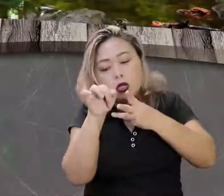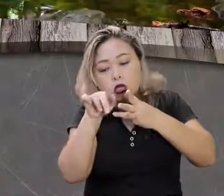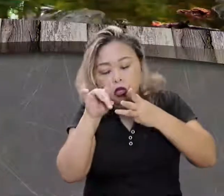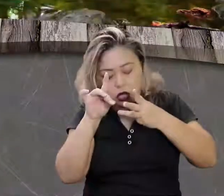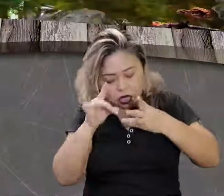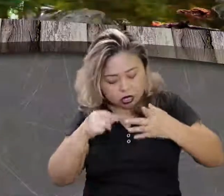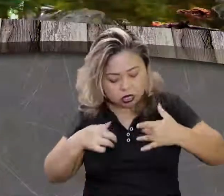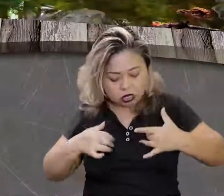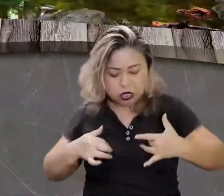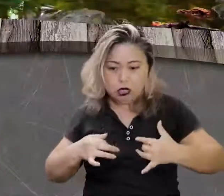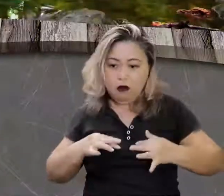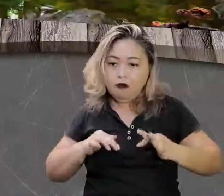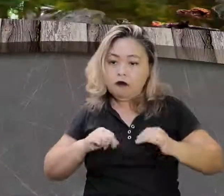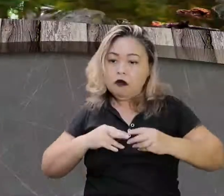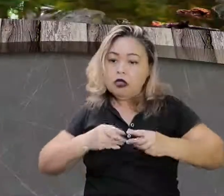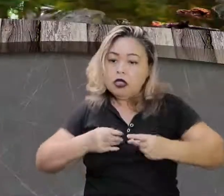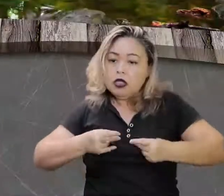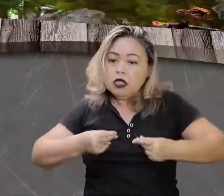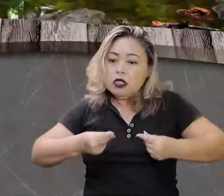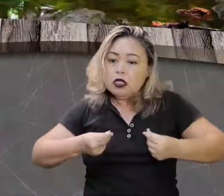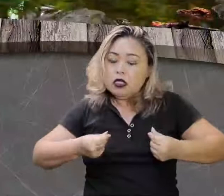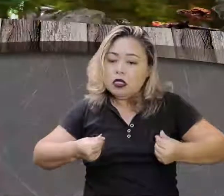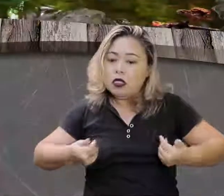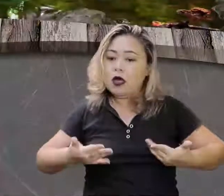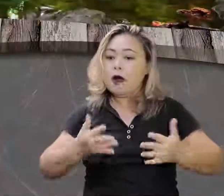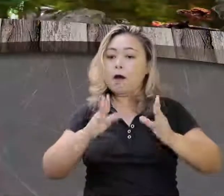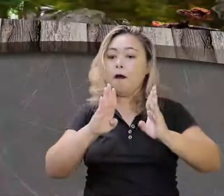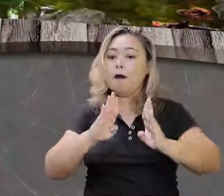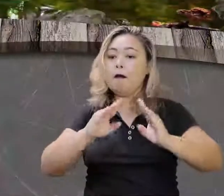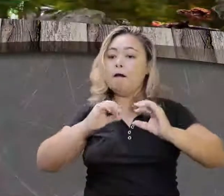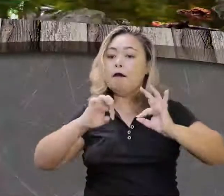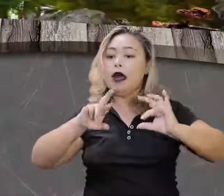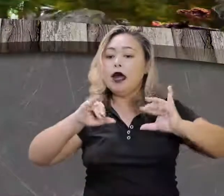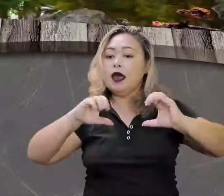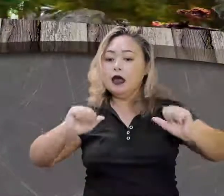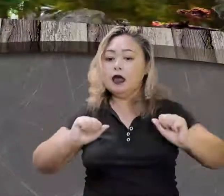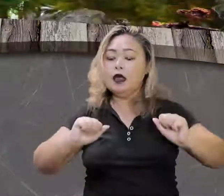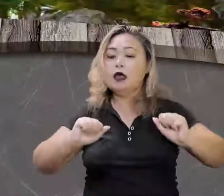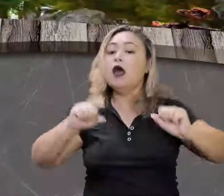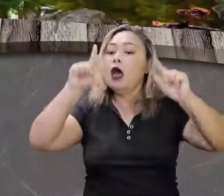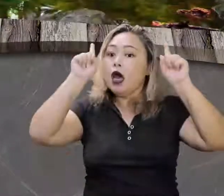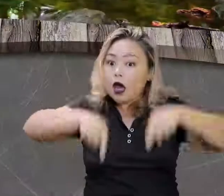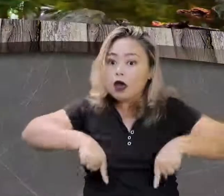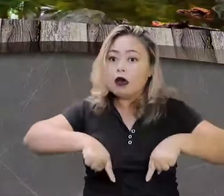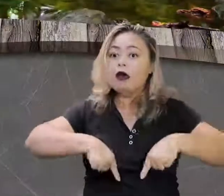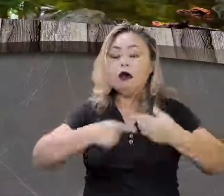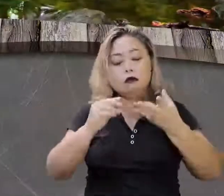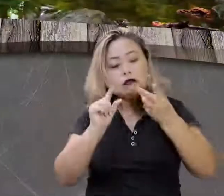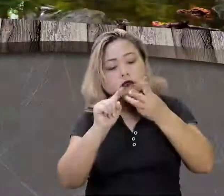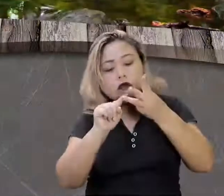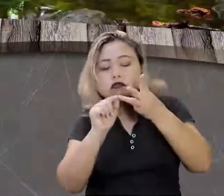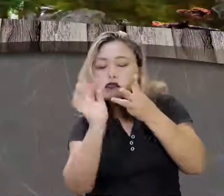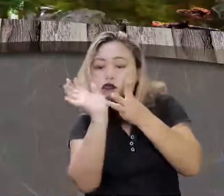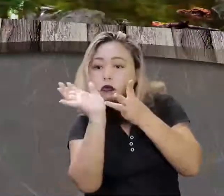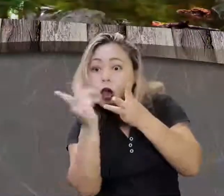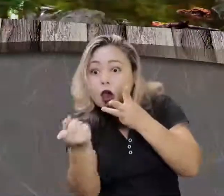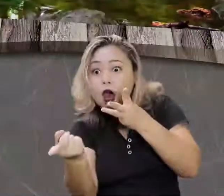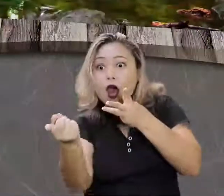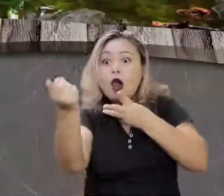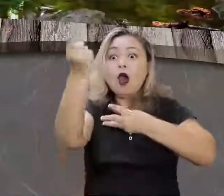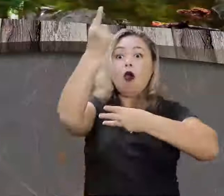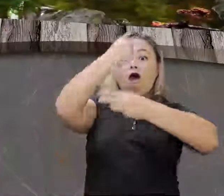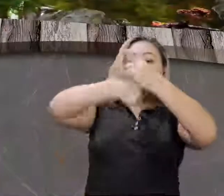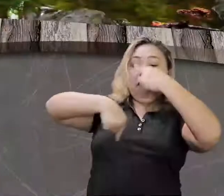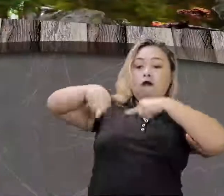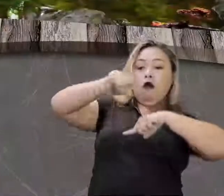as bactérias. É isso. Então, eles são os organismos essenciais para que você devolva